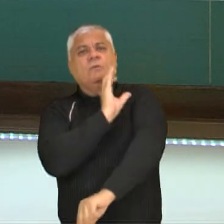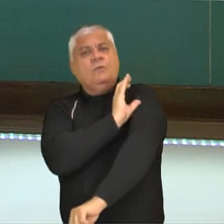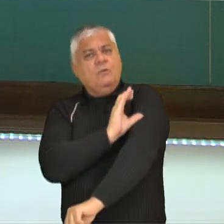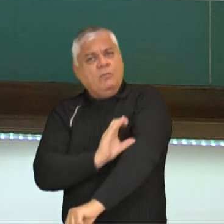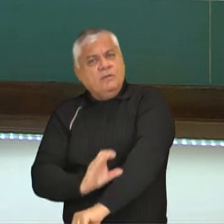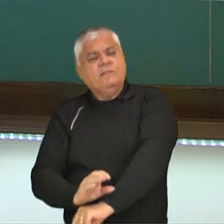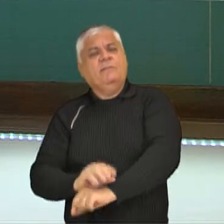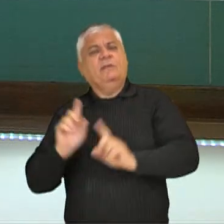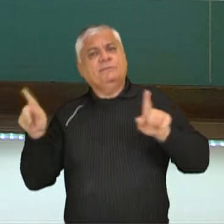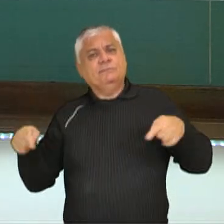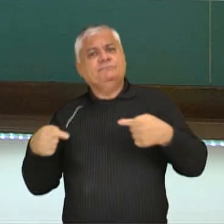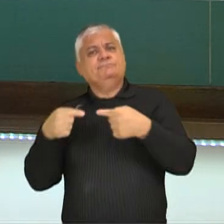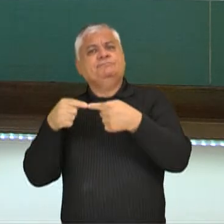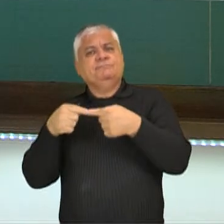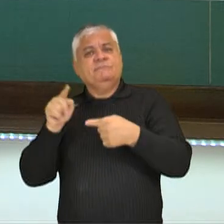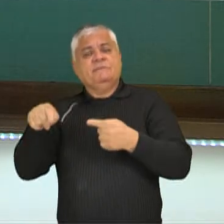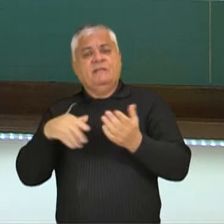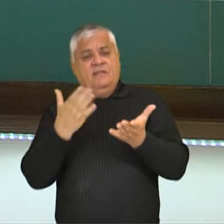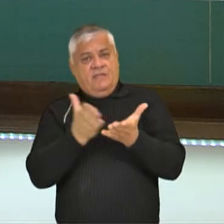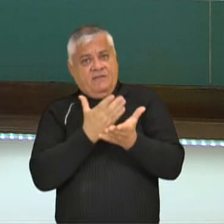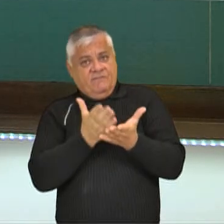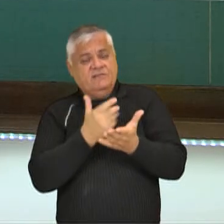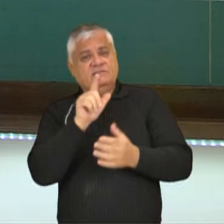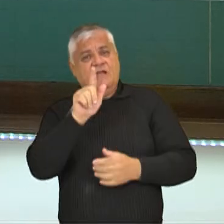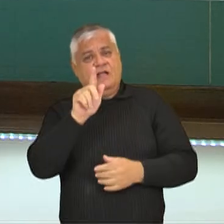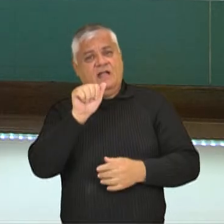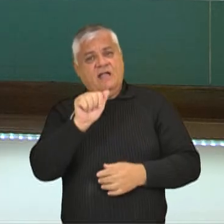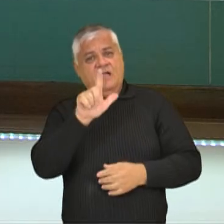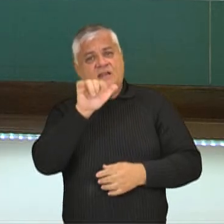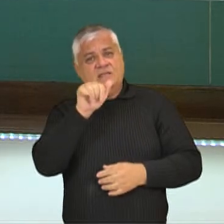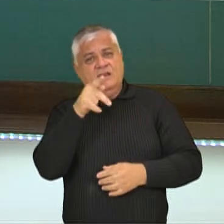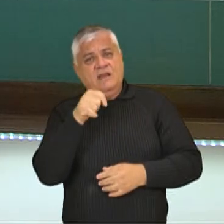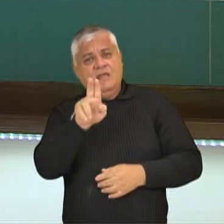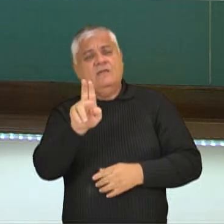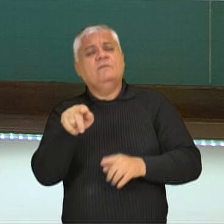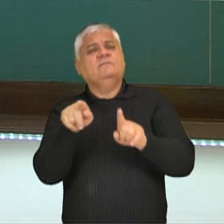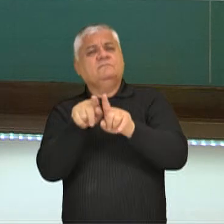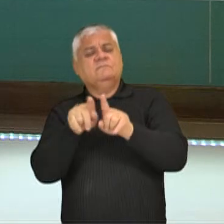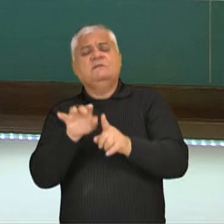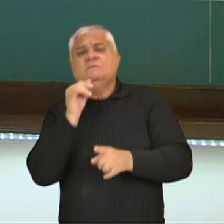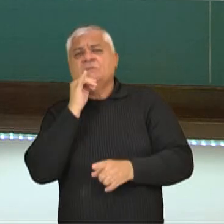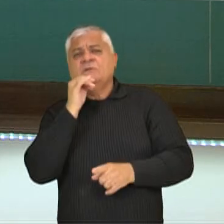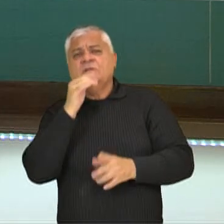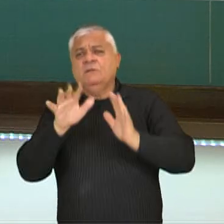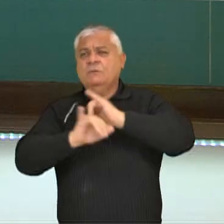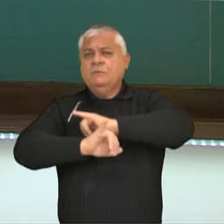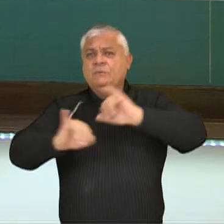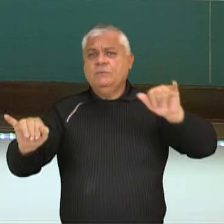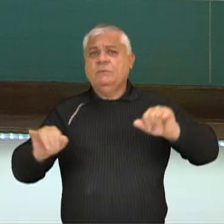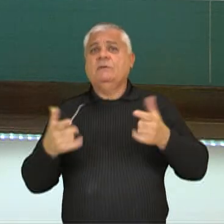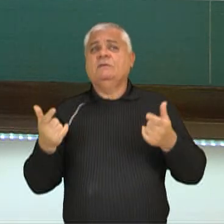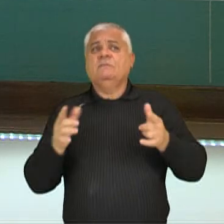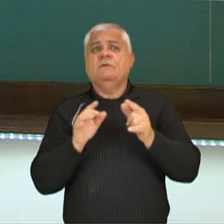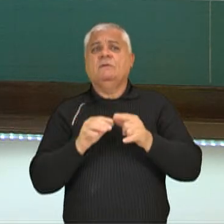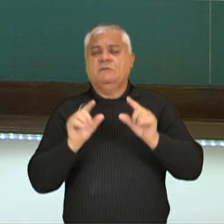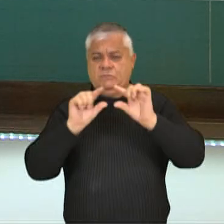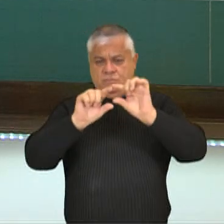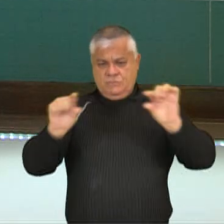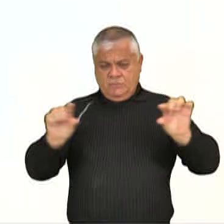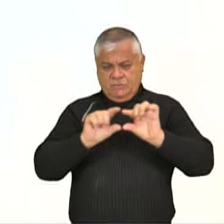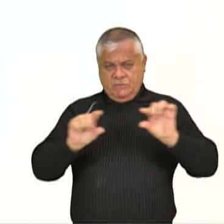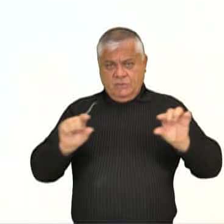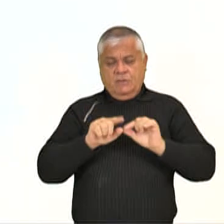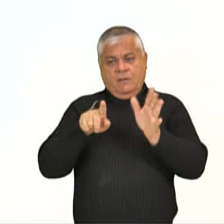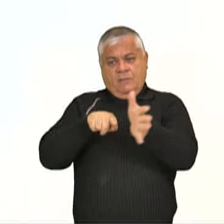comportamento veiculada na revista Galileu, né? E nós temos aí então o enunciado da linha fina,